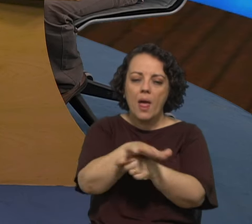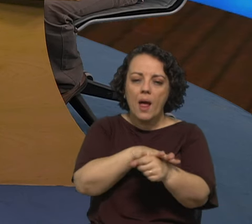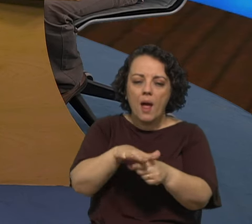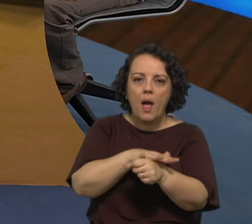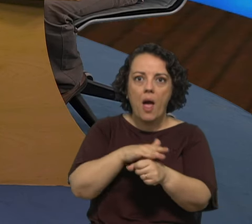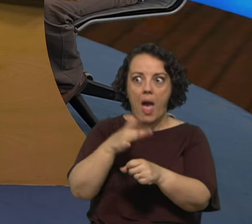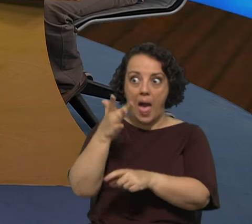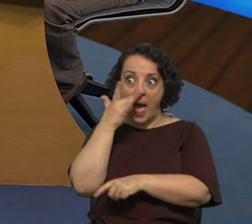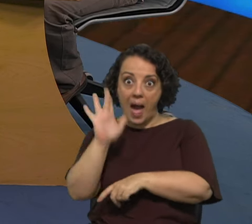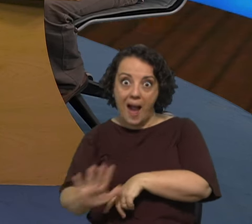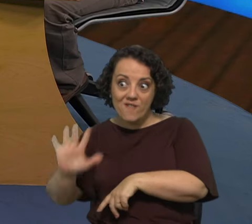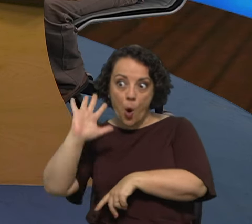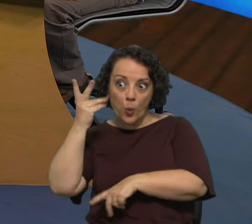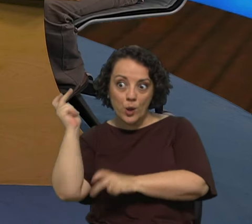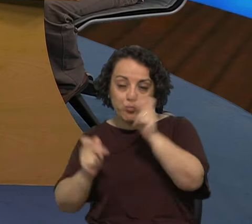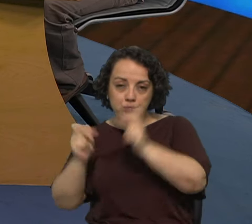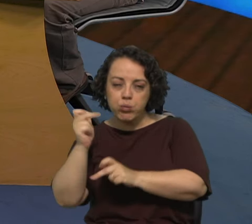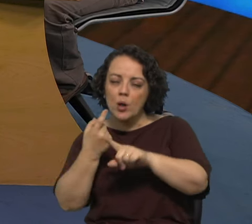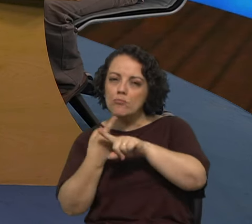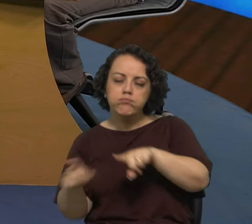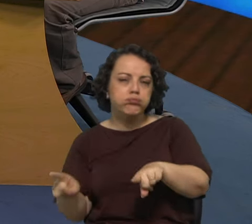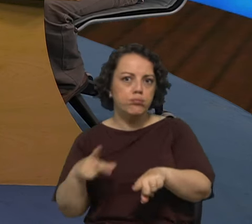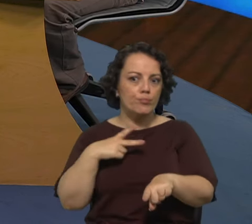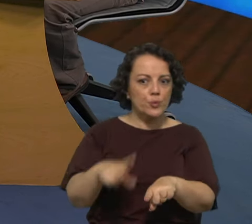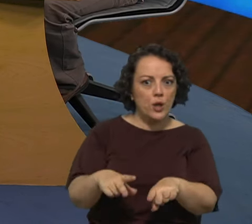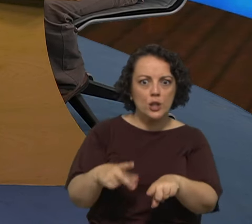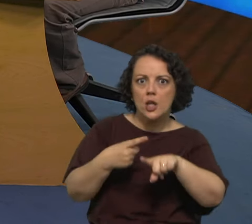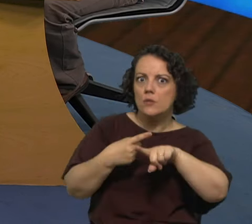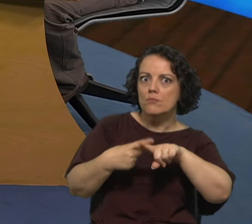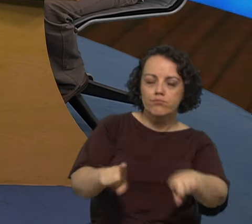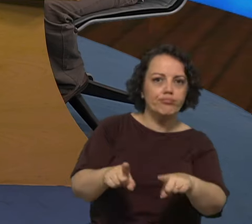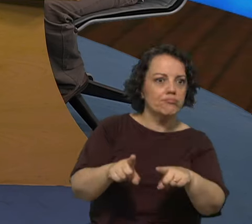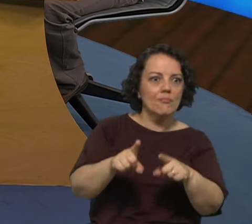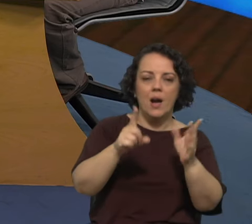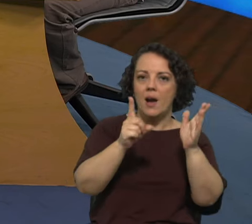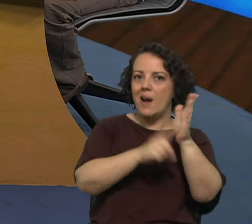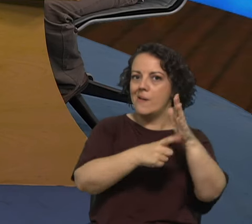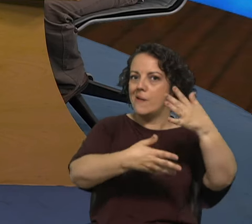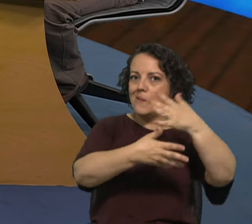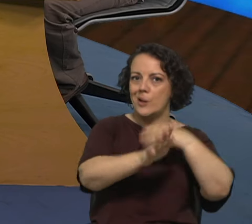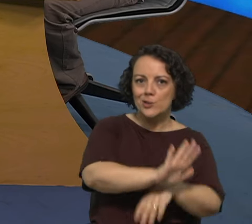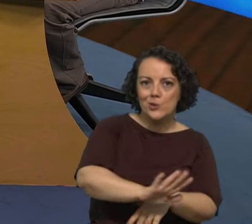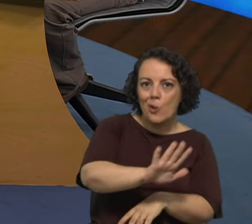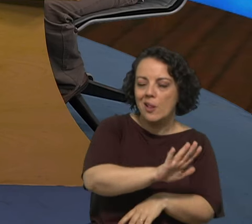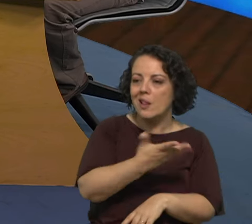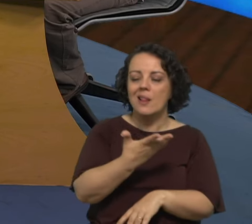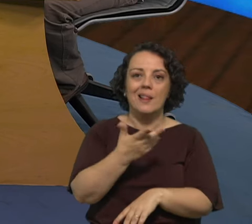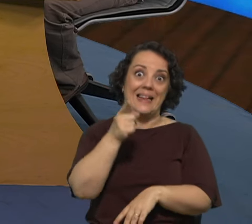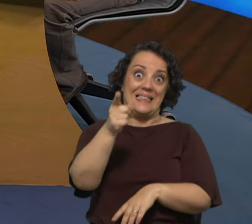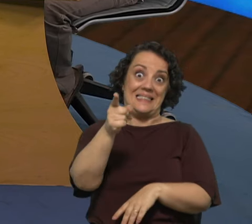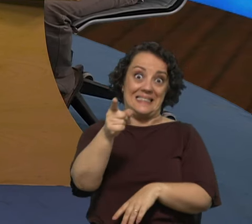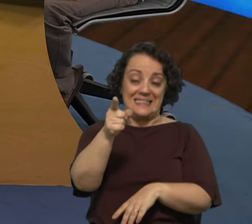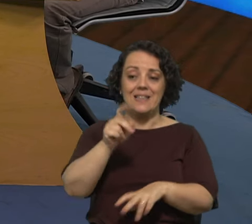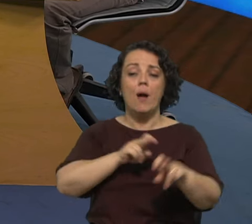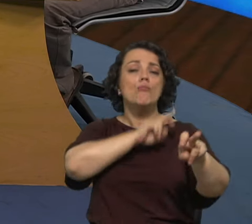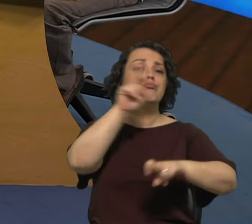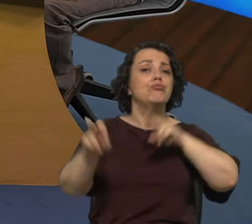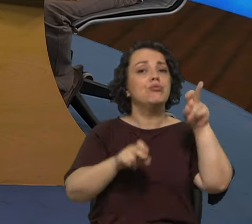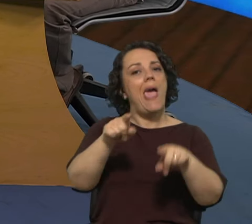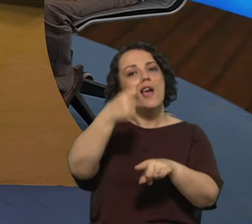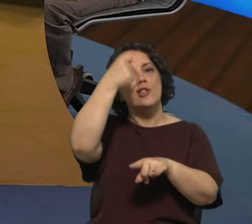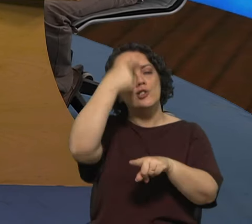difere muito também do contexto sul-americano e é nessas diferentes geografias que o padre Tony Neves vai atuando sim